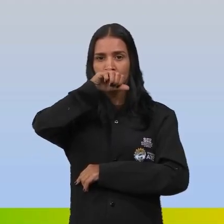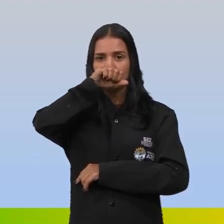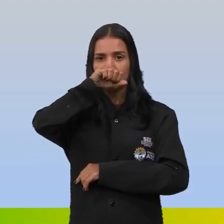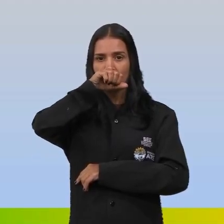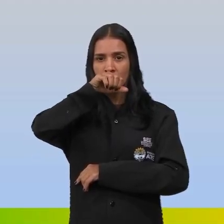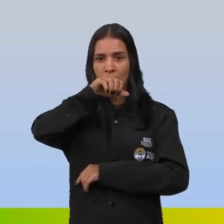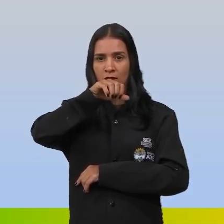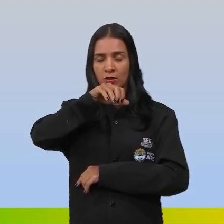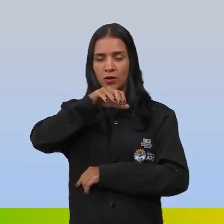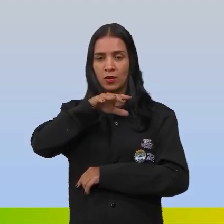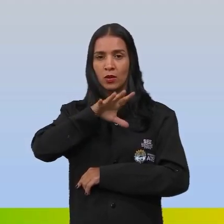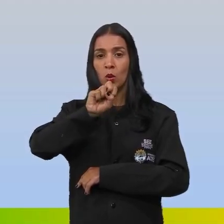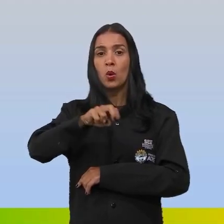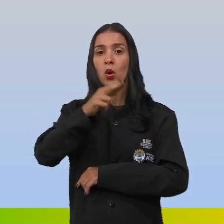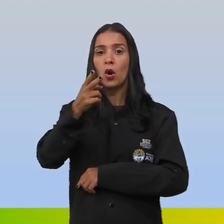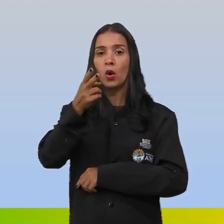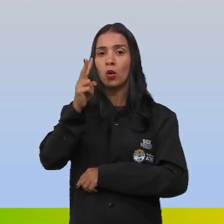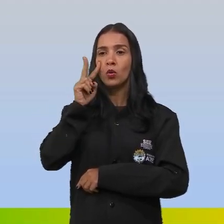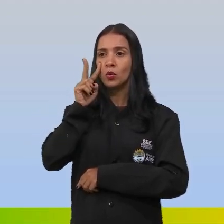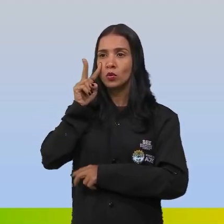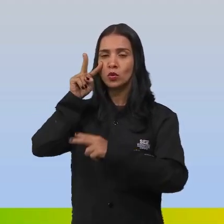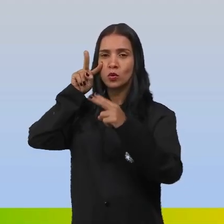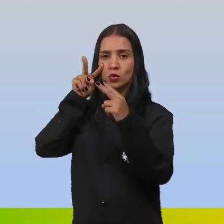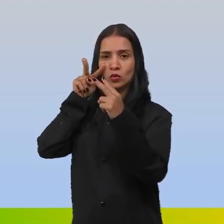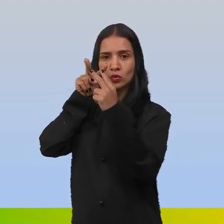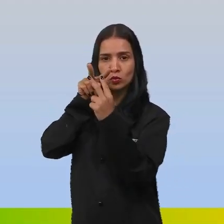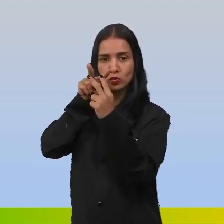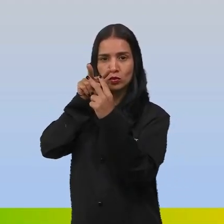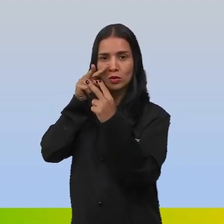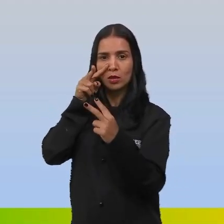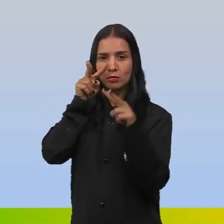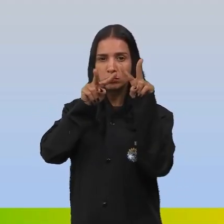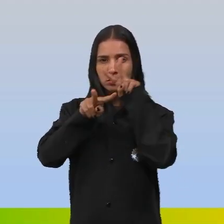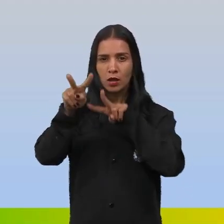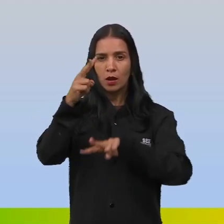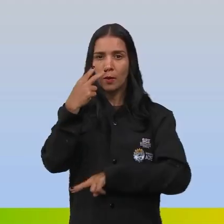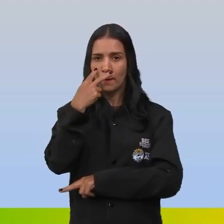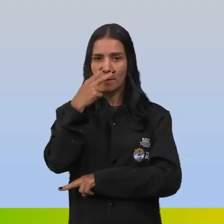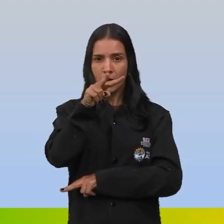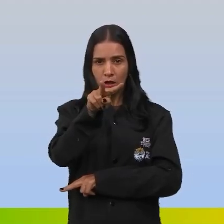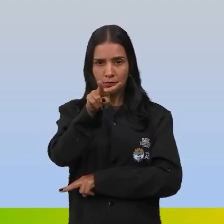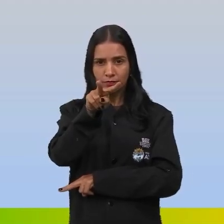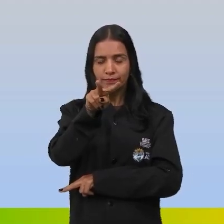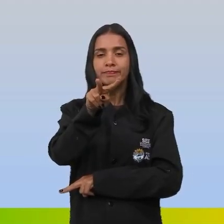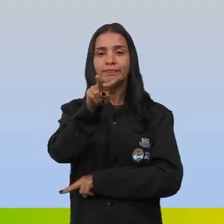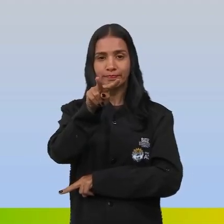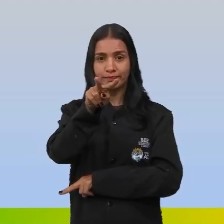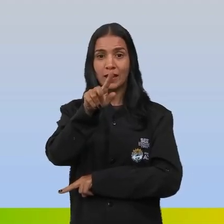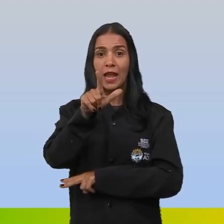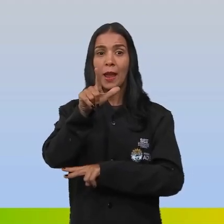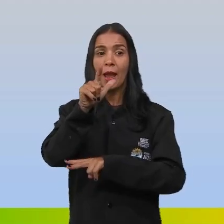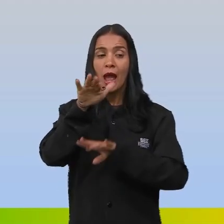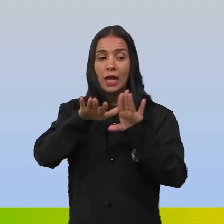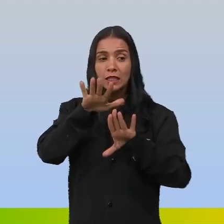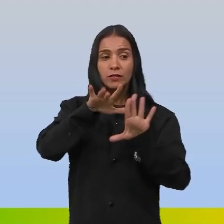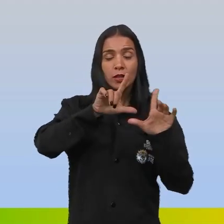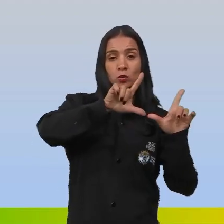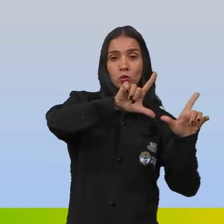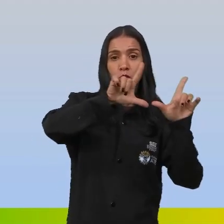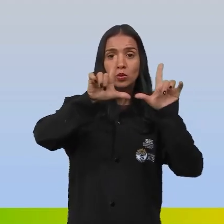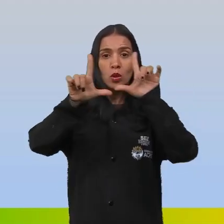fixo podem construir a atenção de uma cena. E esses gestos